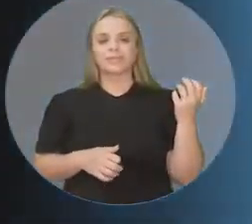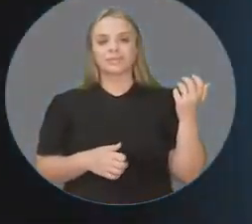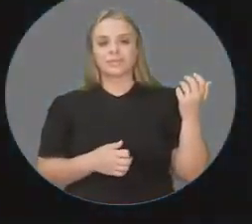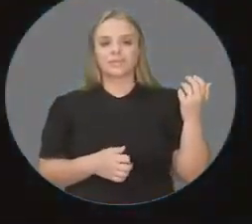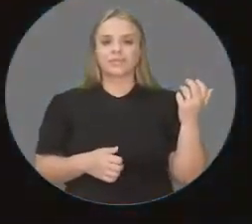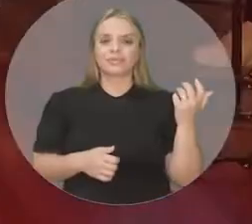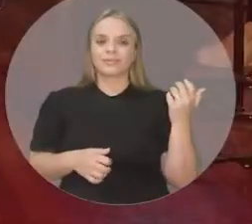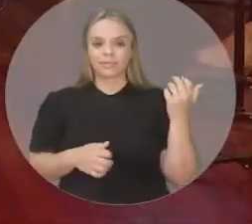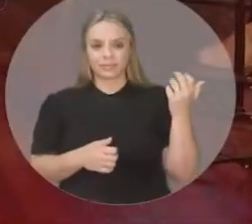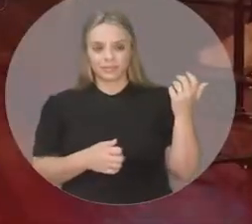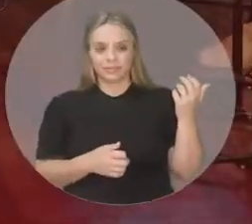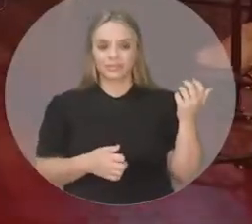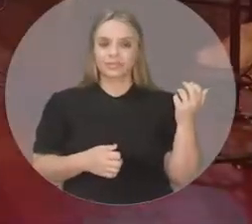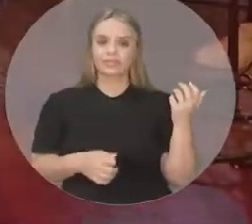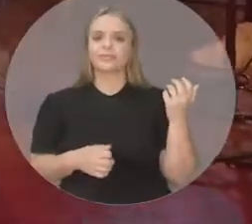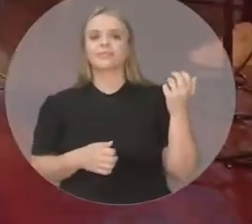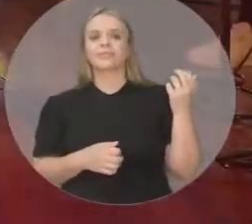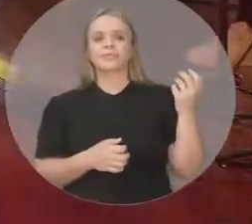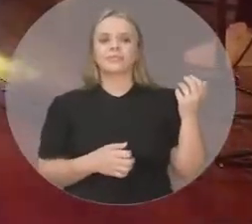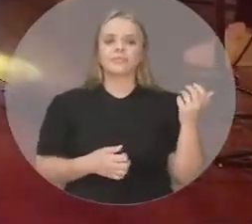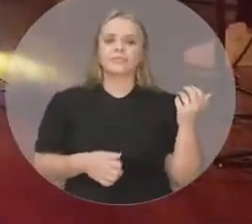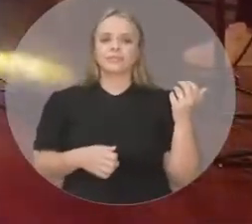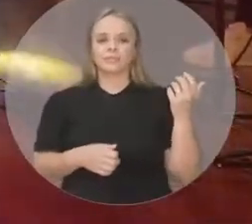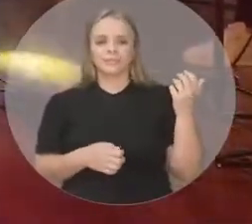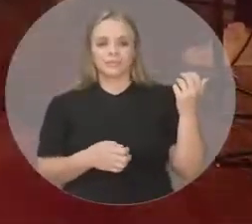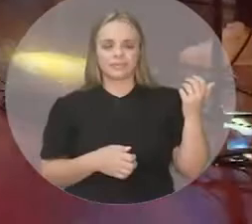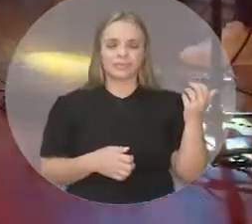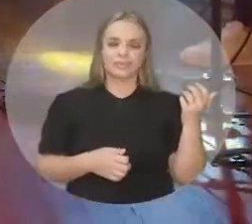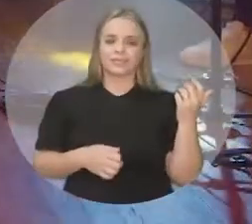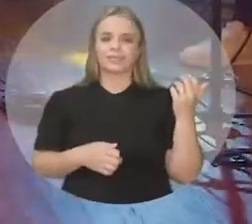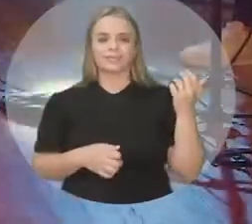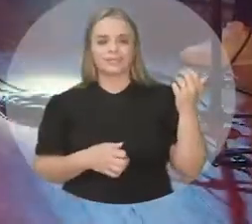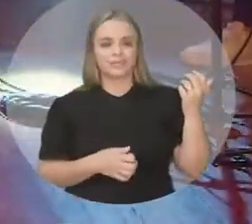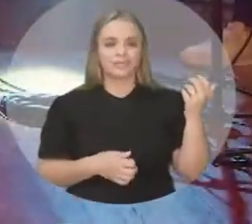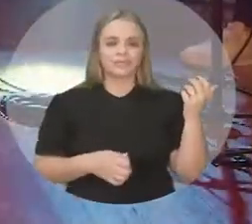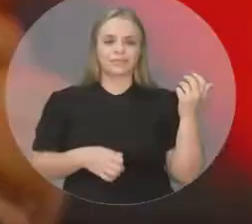Eu vi de lá pra cá. Eu sou de Cuiabá.